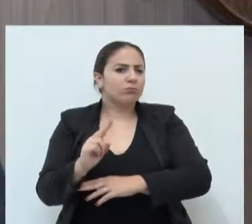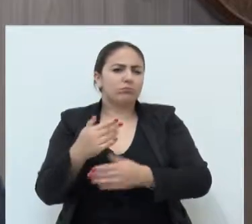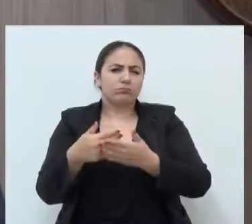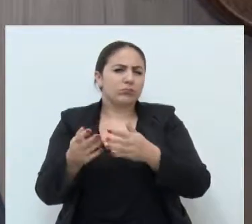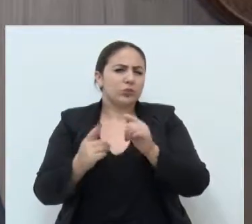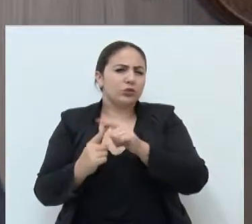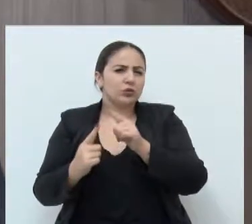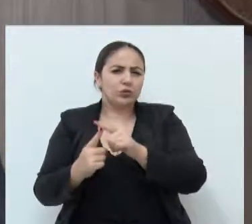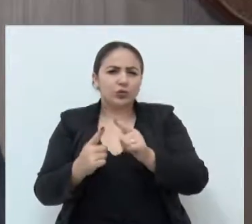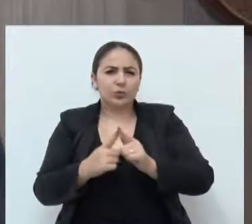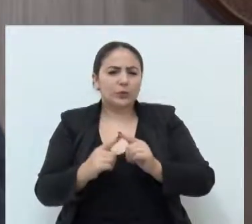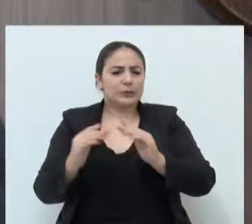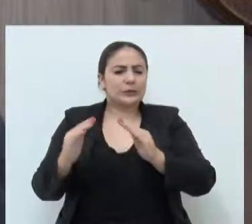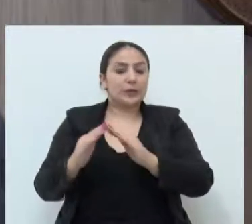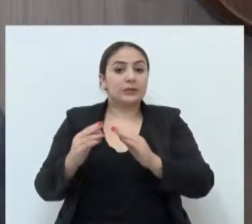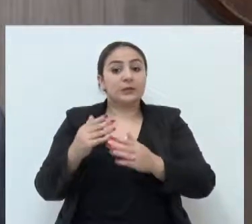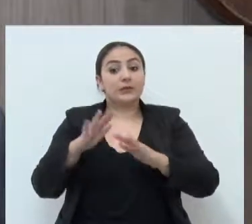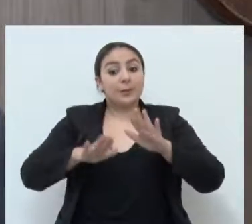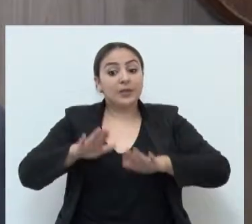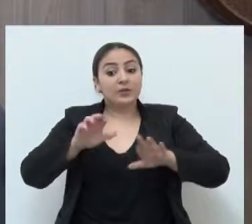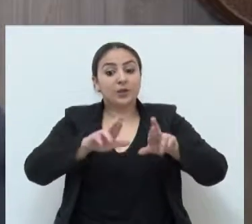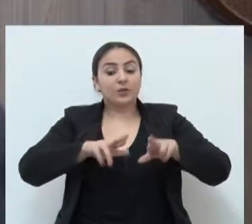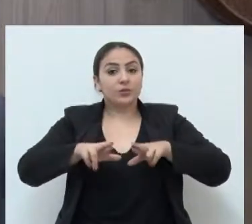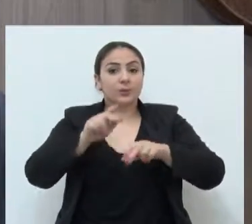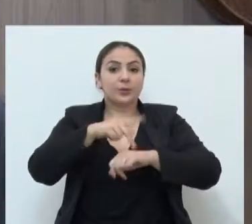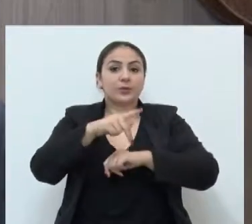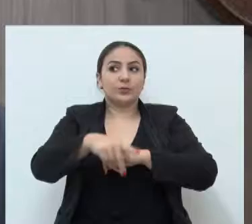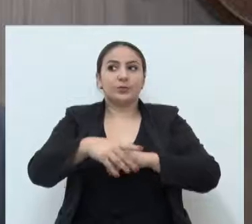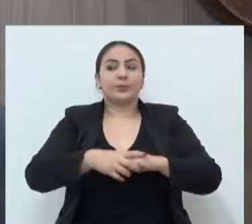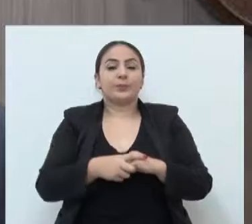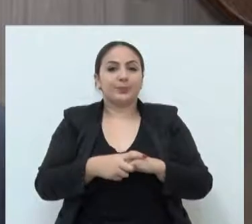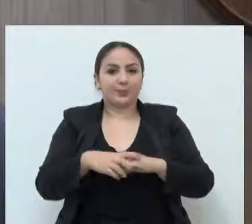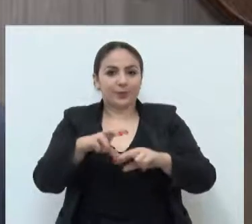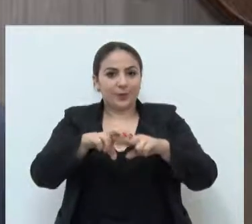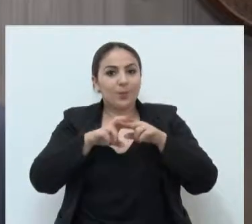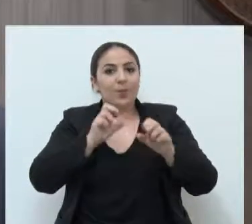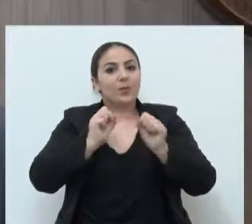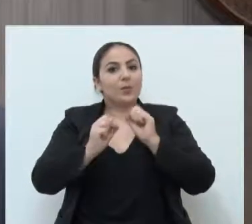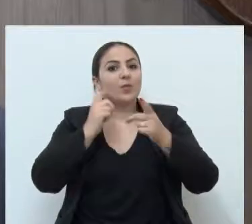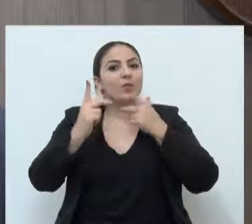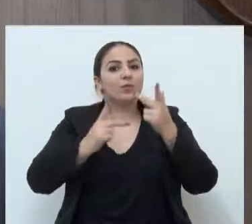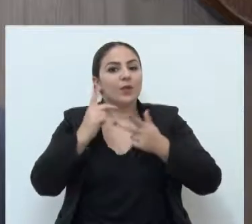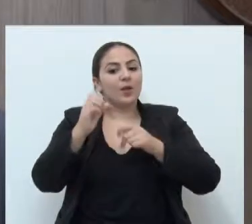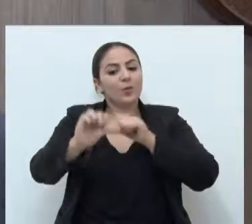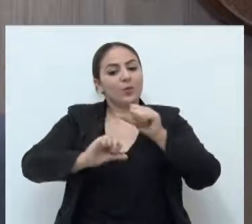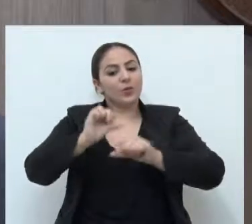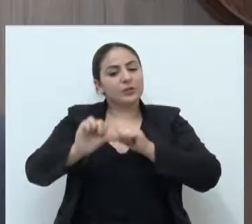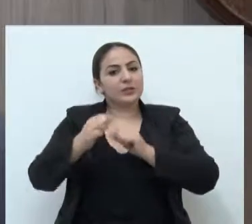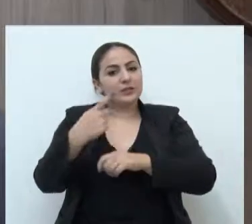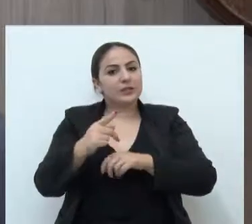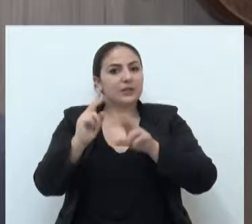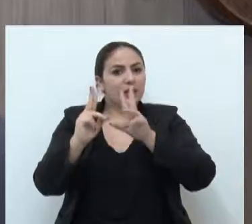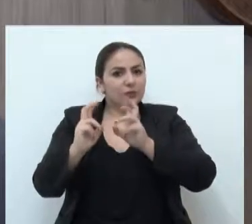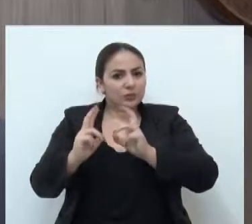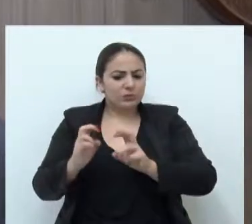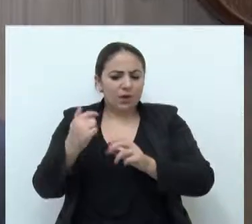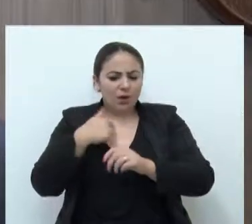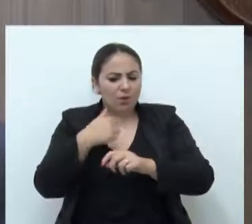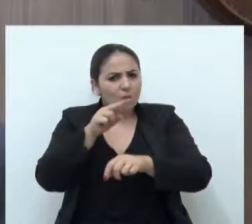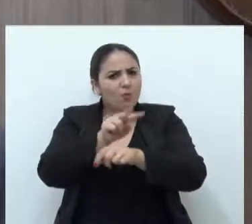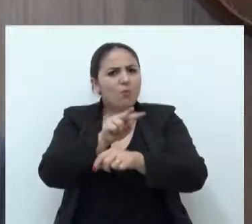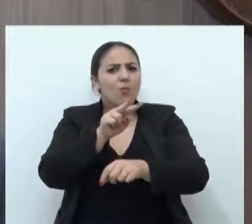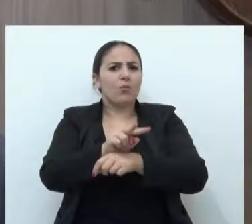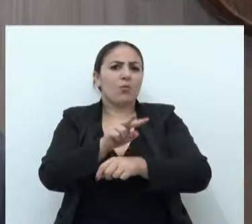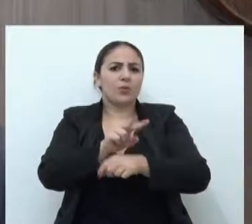de residências conforme as zonas em Passo Fundo, as regiões, né? E quando se trata de mudança dessa questão, eu tomo